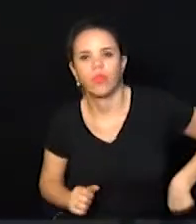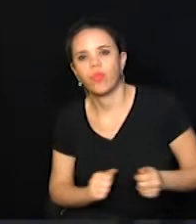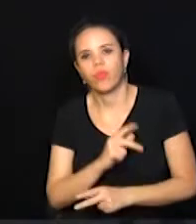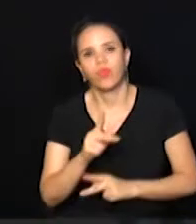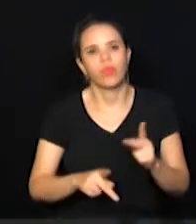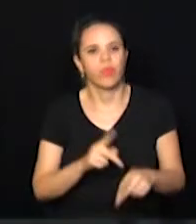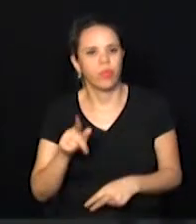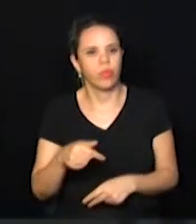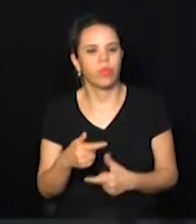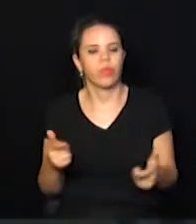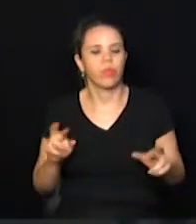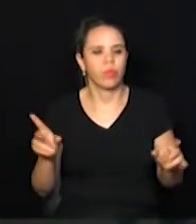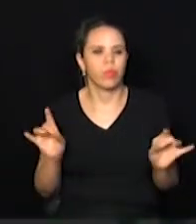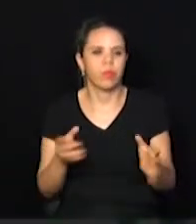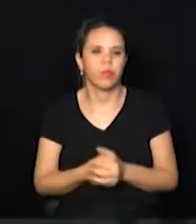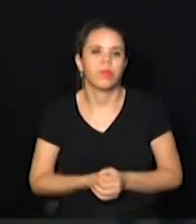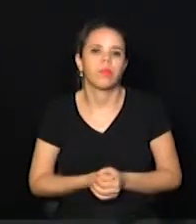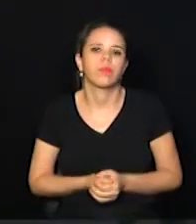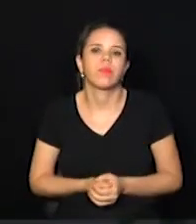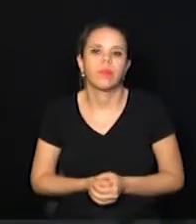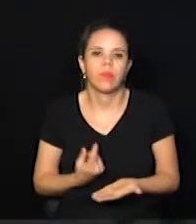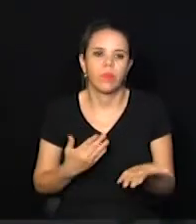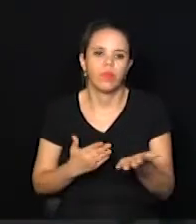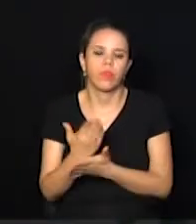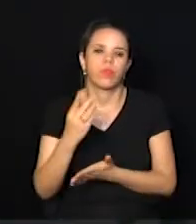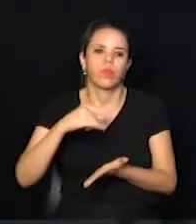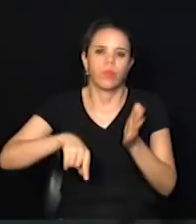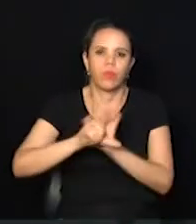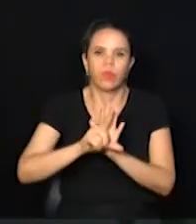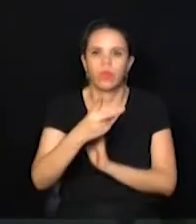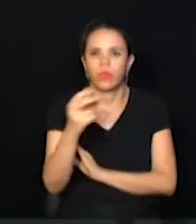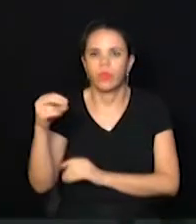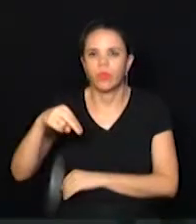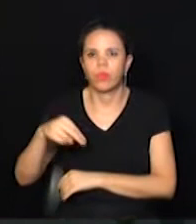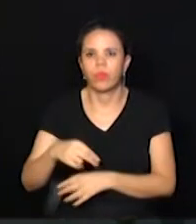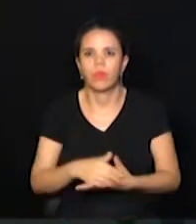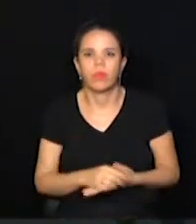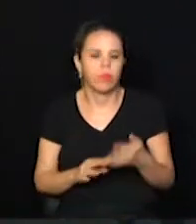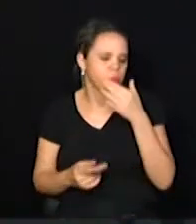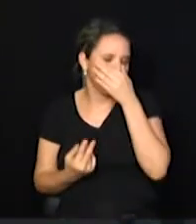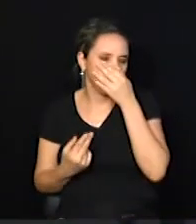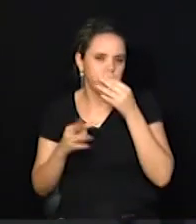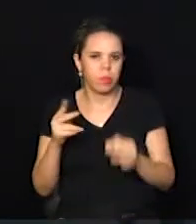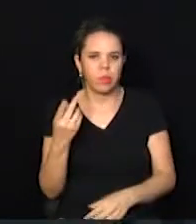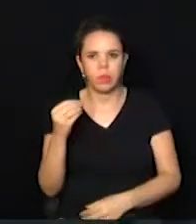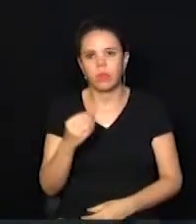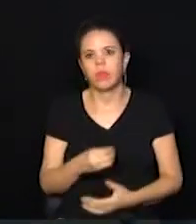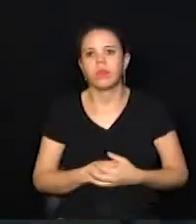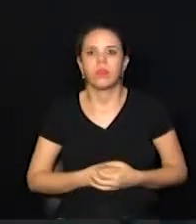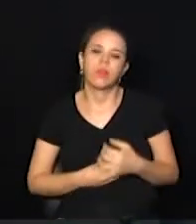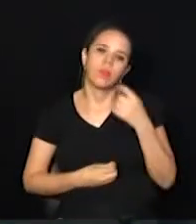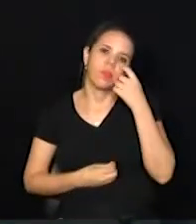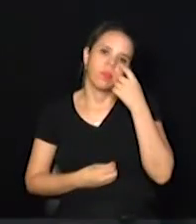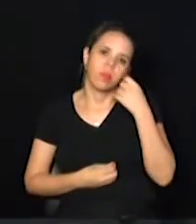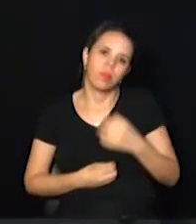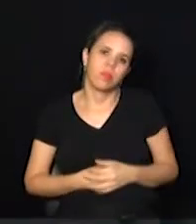e isso foi um grande diferencial, sancionou a lei do 20 de novembro, como disse o Tiãozinho, e,